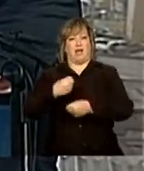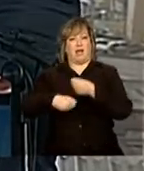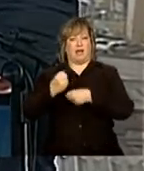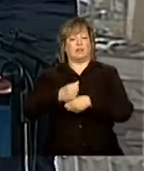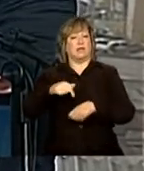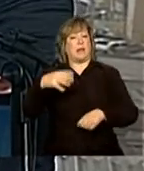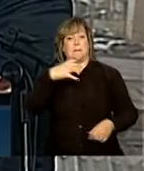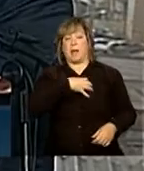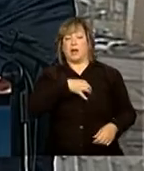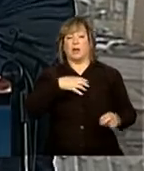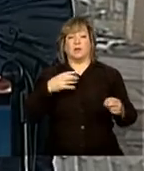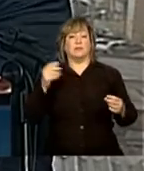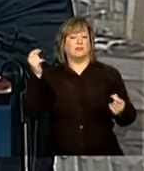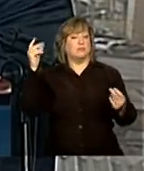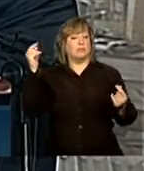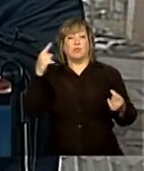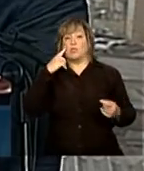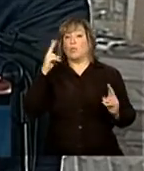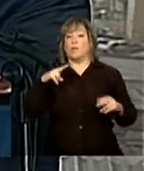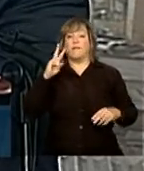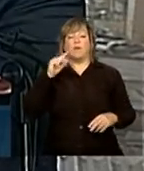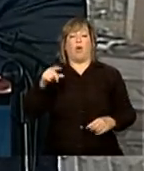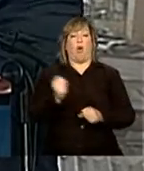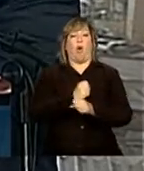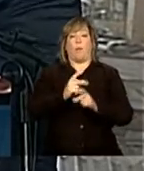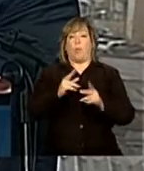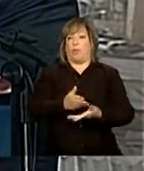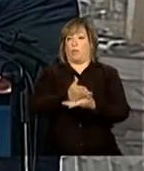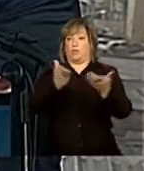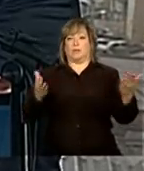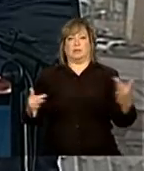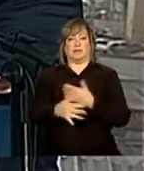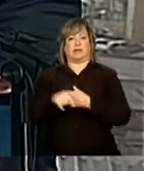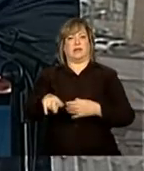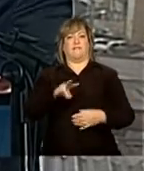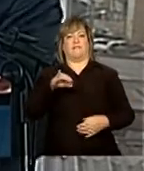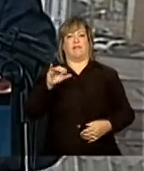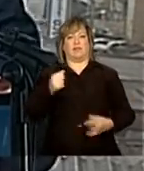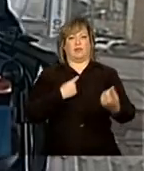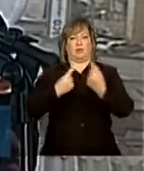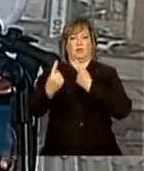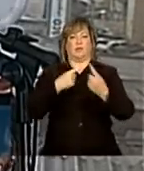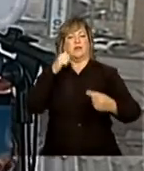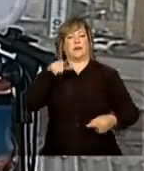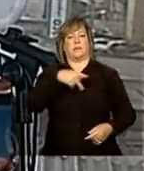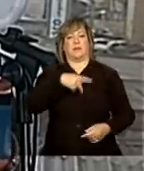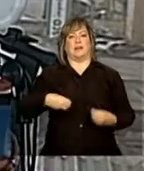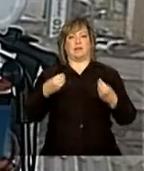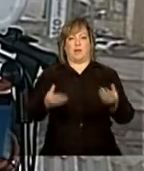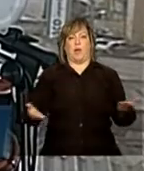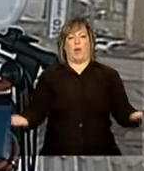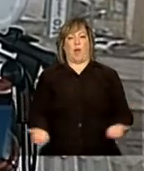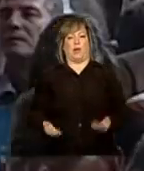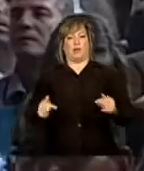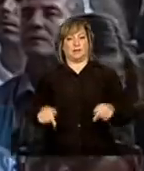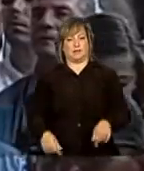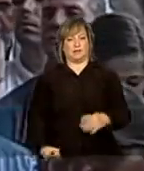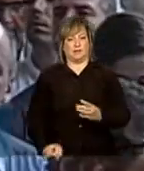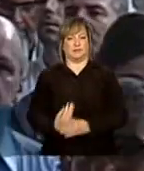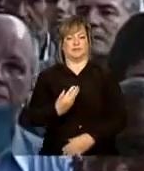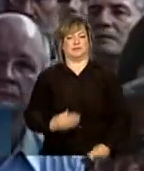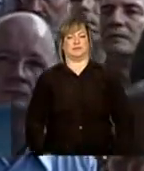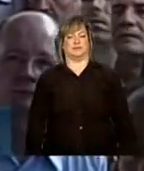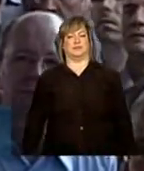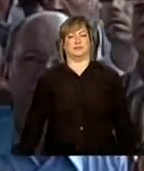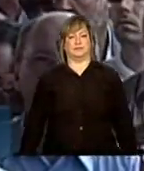assistir uma obra tão importante do seu meio urbano como é a Via Expressa que a presidenta está entregando hoje para o povo da